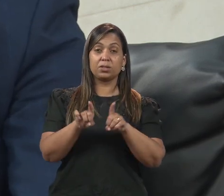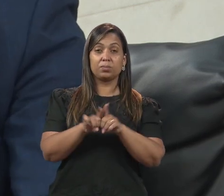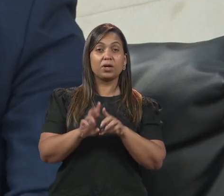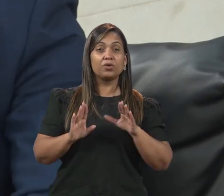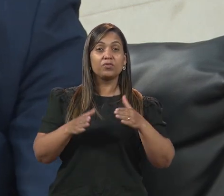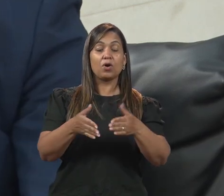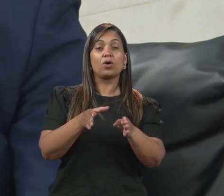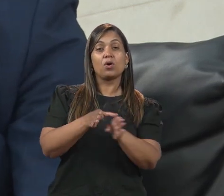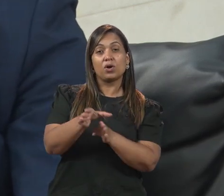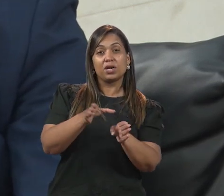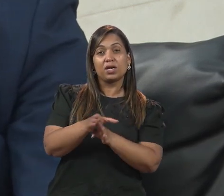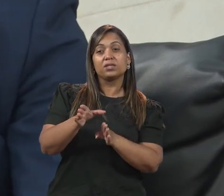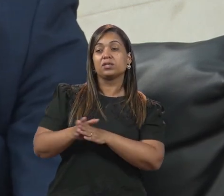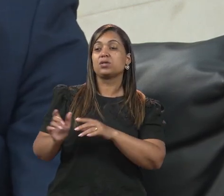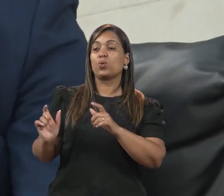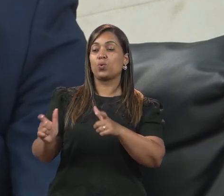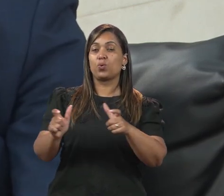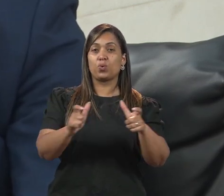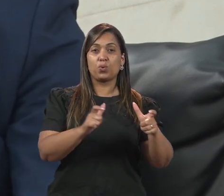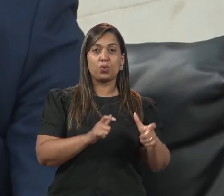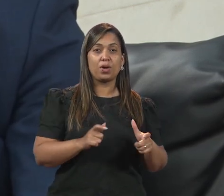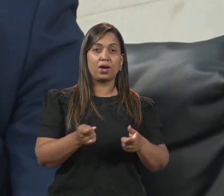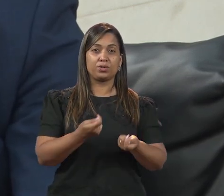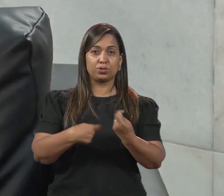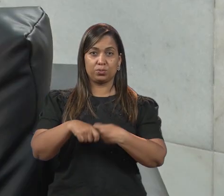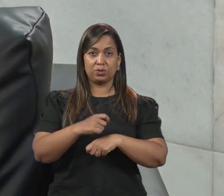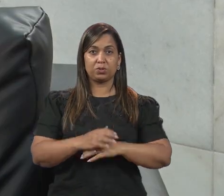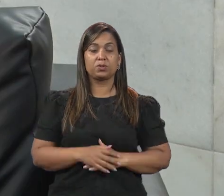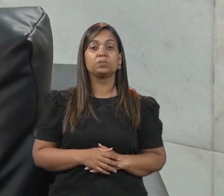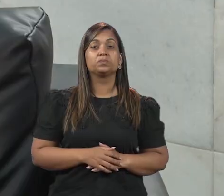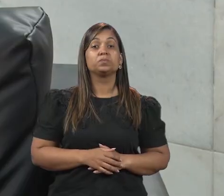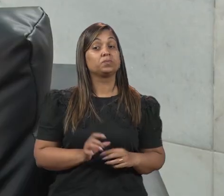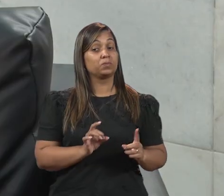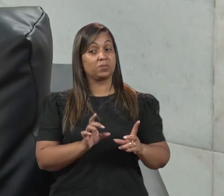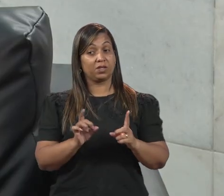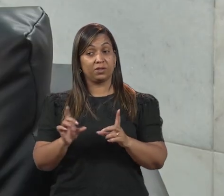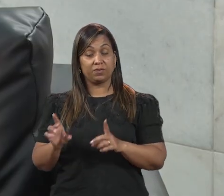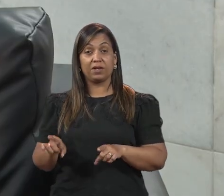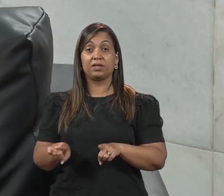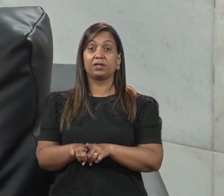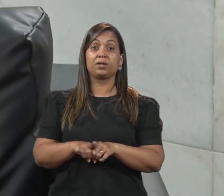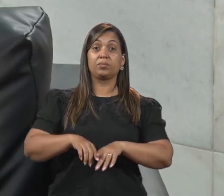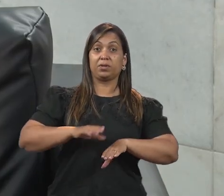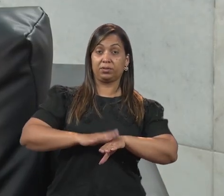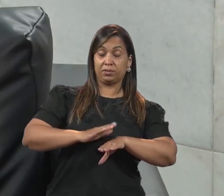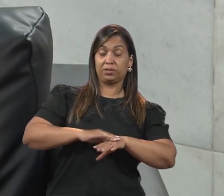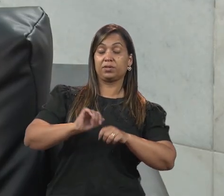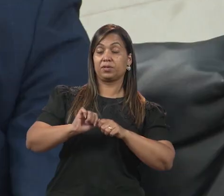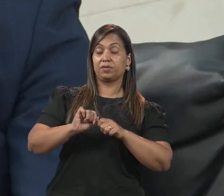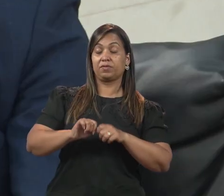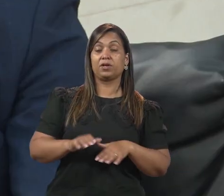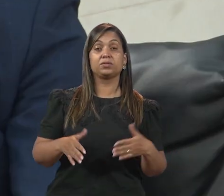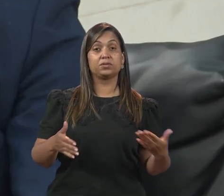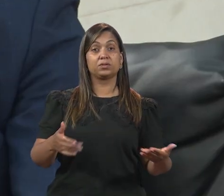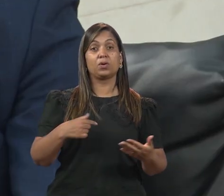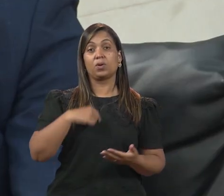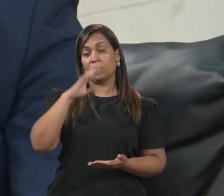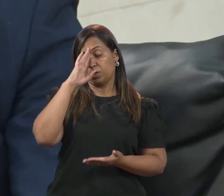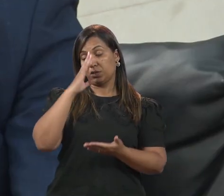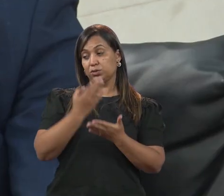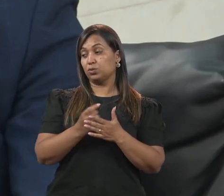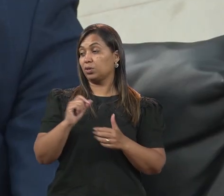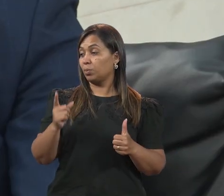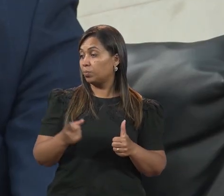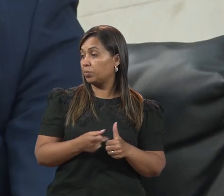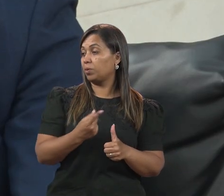visa a orientação dos estabelecimentos comerciais. Que comercializam e também que produzem, né? Claro, eu acredito muito que o